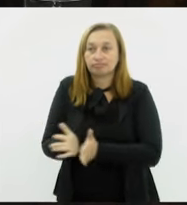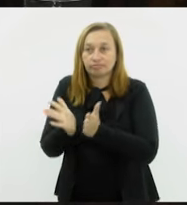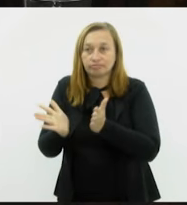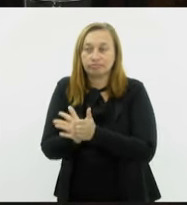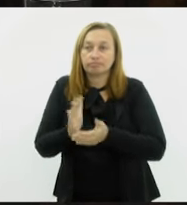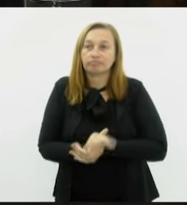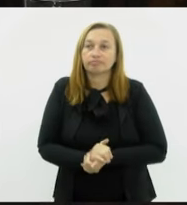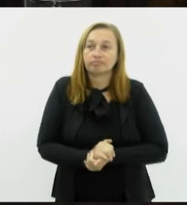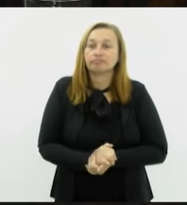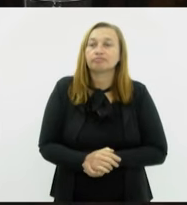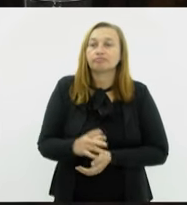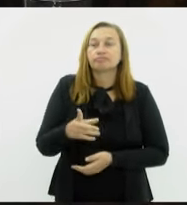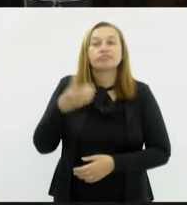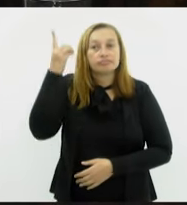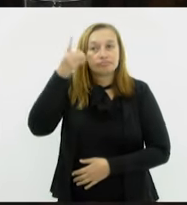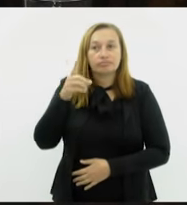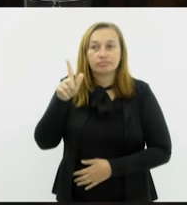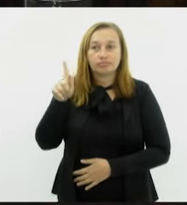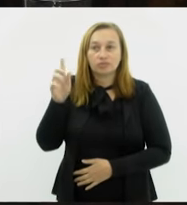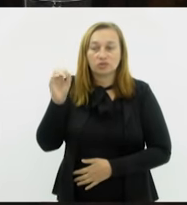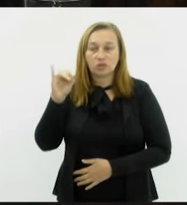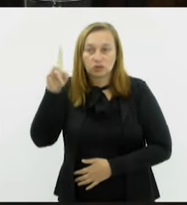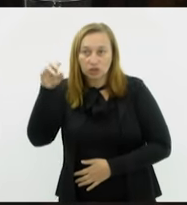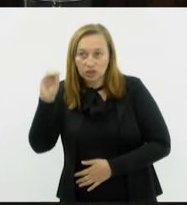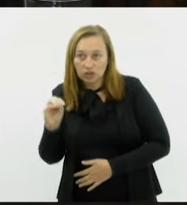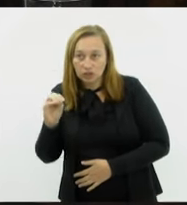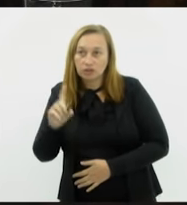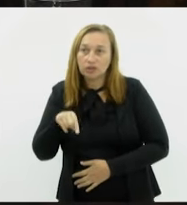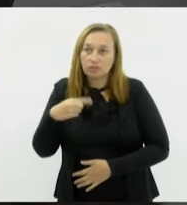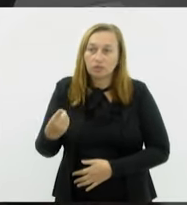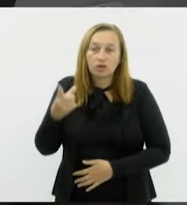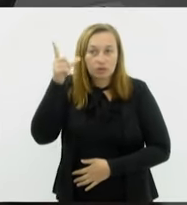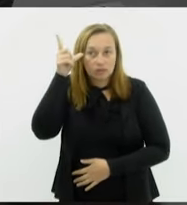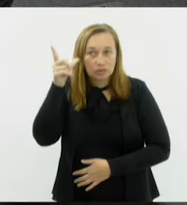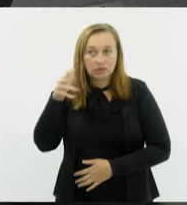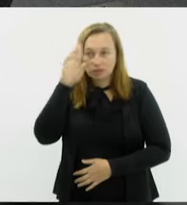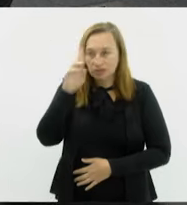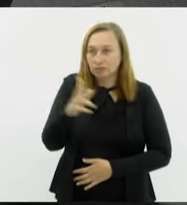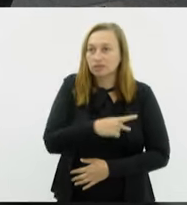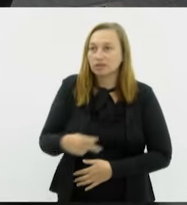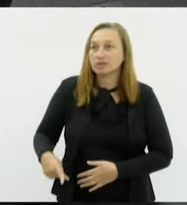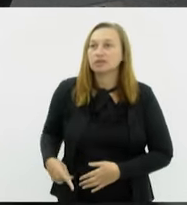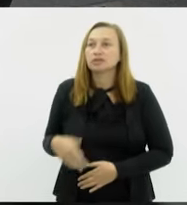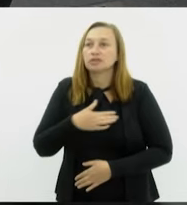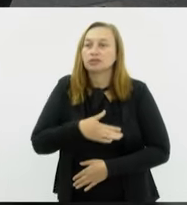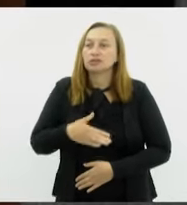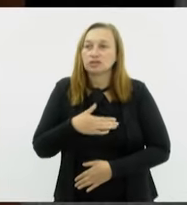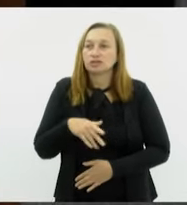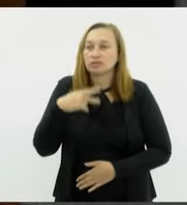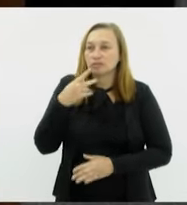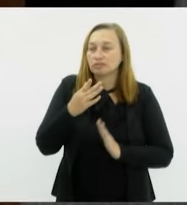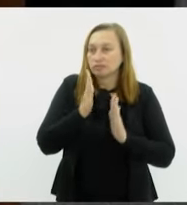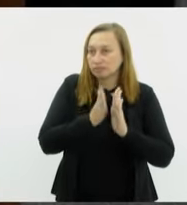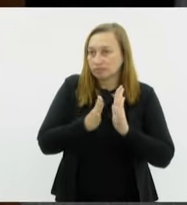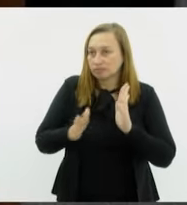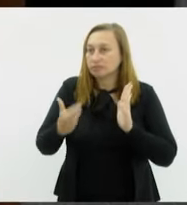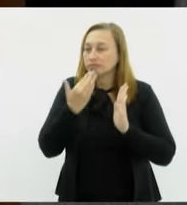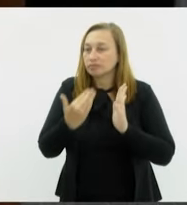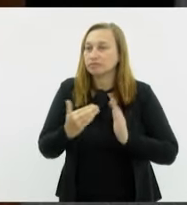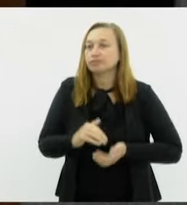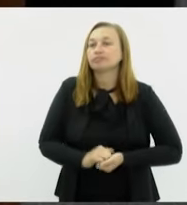Senhora presidente. Deputado Cosolin, logo em seguida, deputada Lucinha. Senhora presidente, eu gostaria de fazer uma questão de ordem.